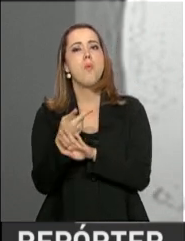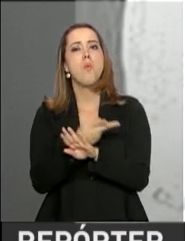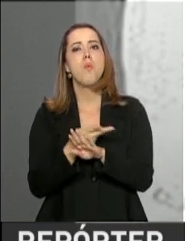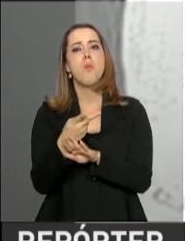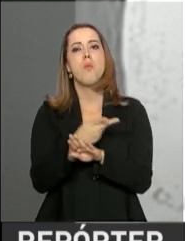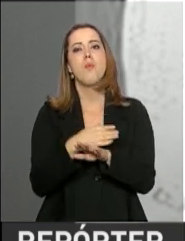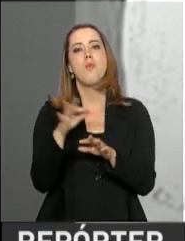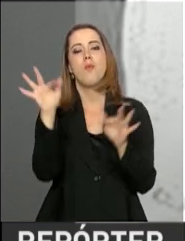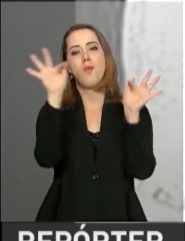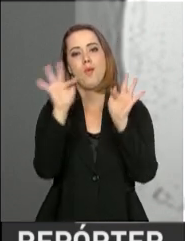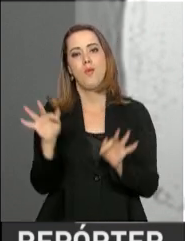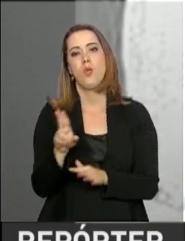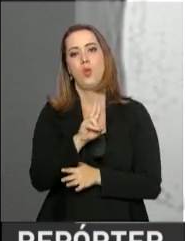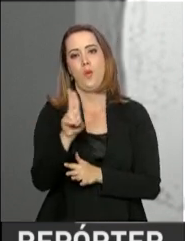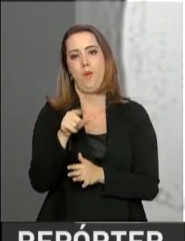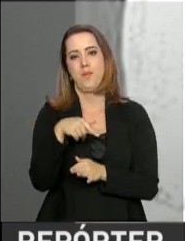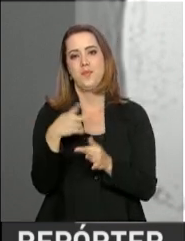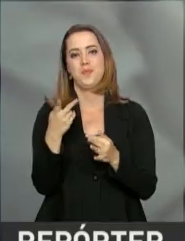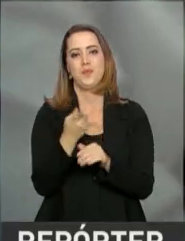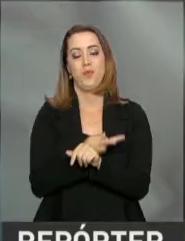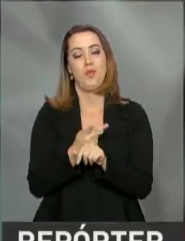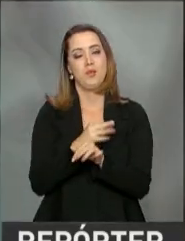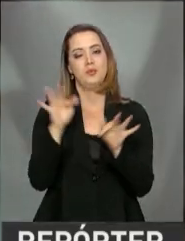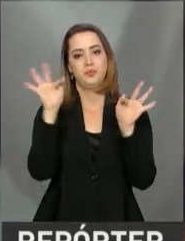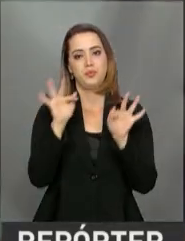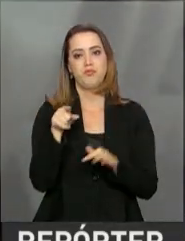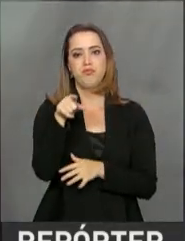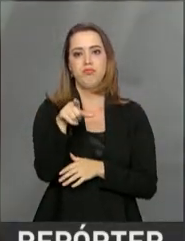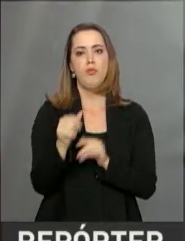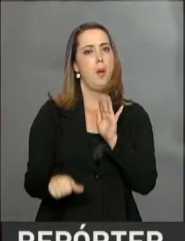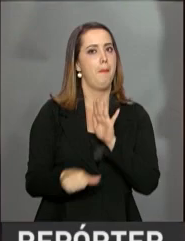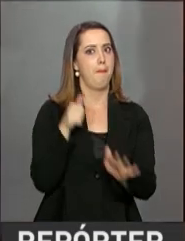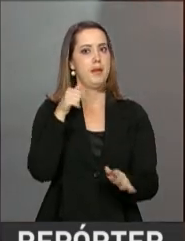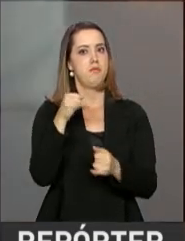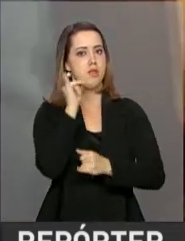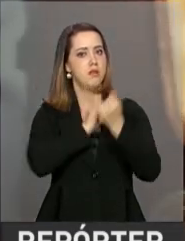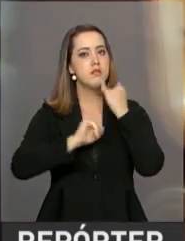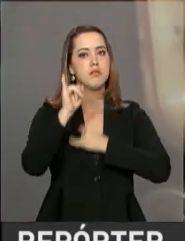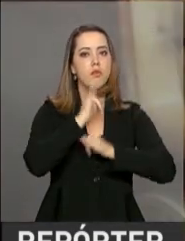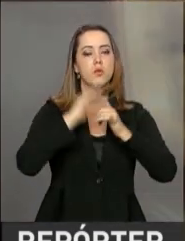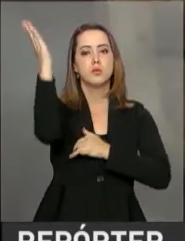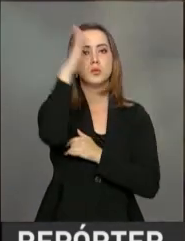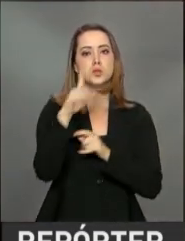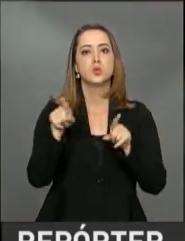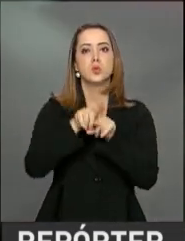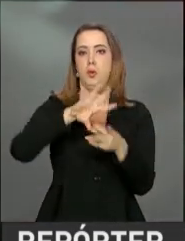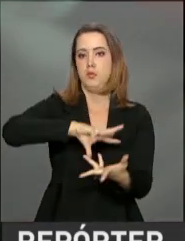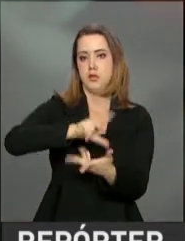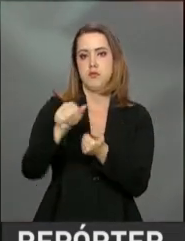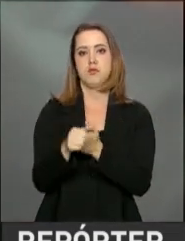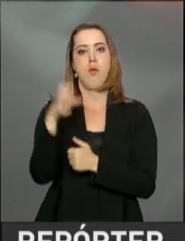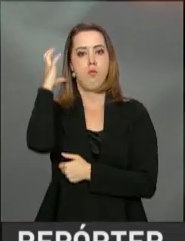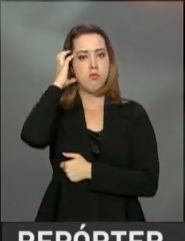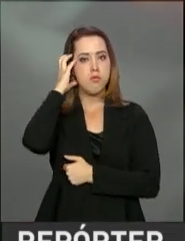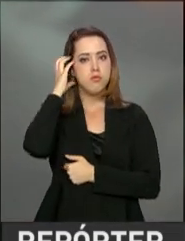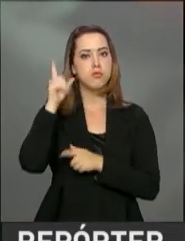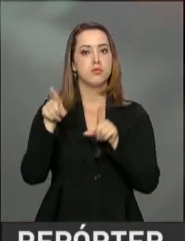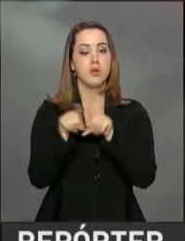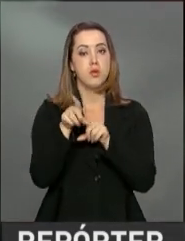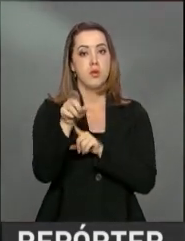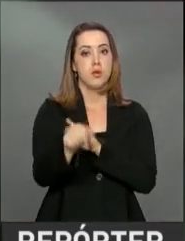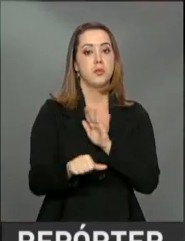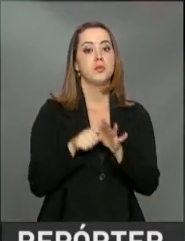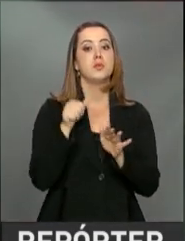Felicidade e pela rádio tinham acesso à primeiras notícias do Brasil e do mundo e um dos principais programas foi o